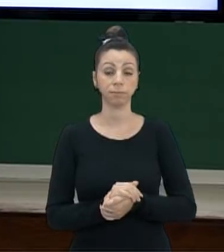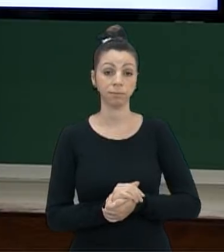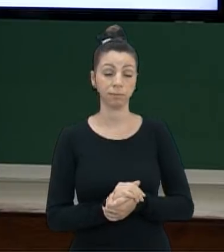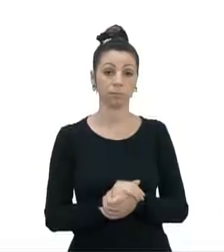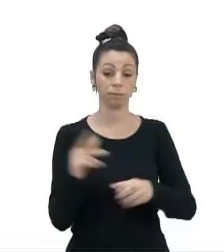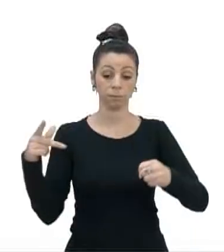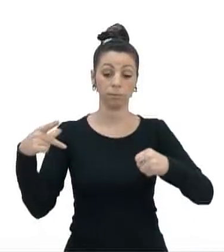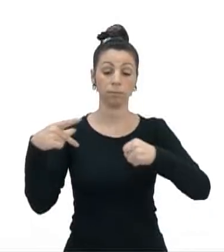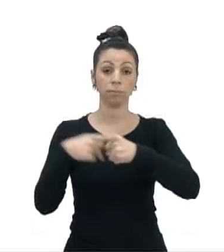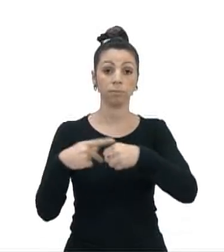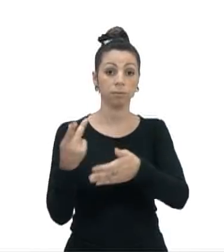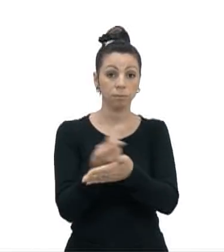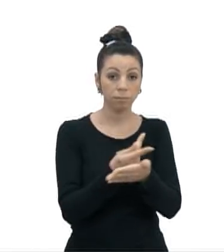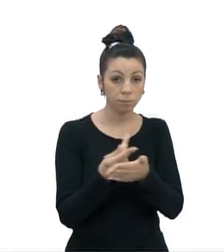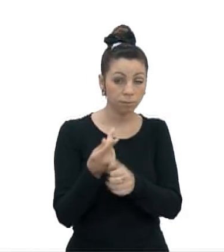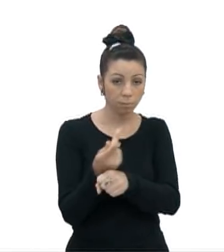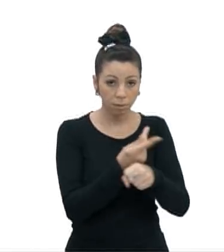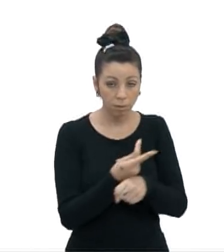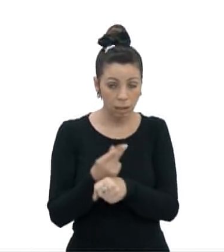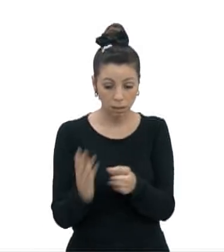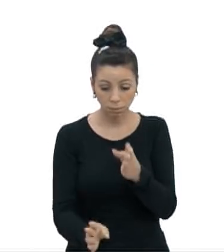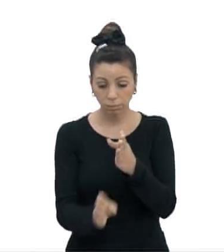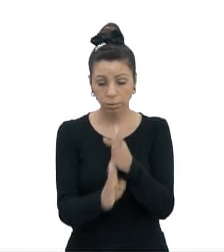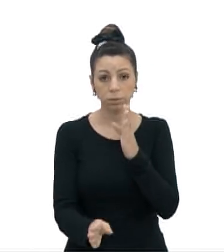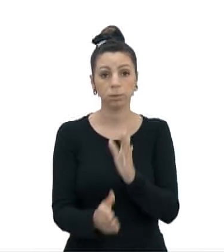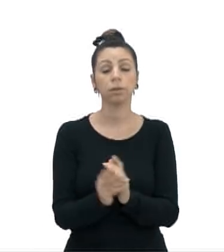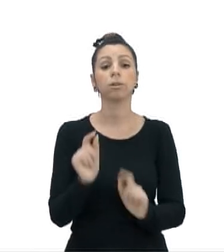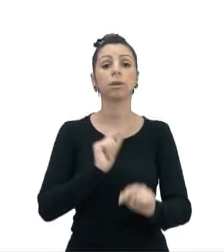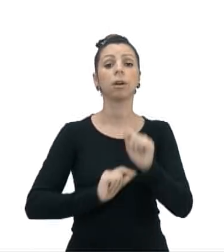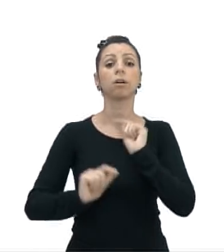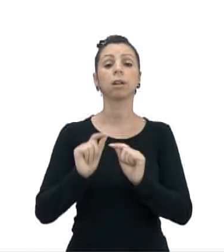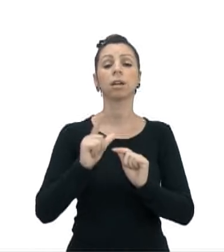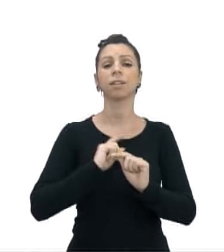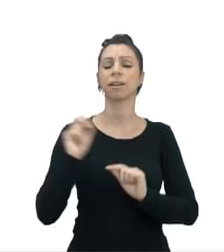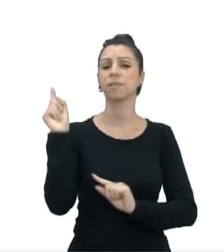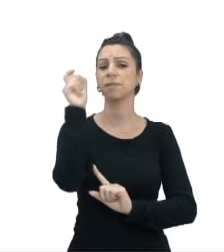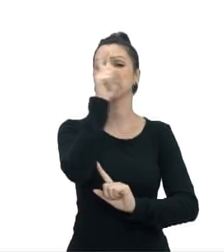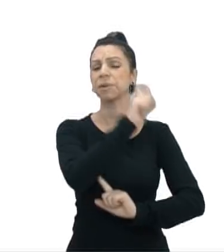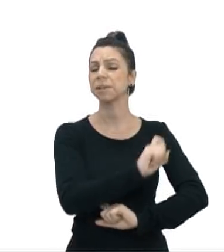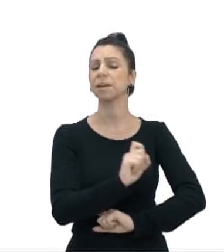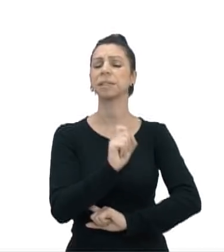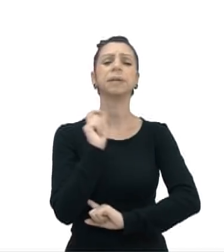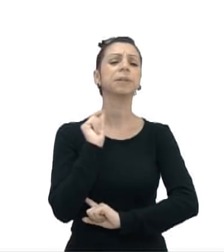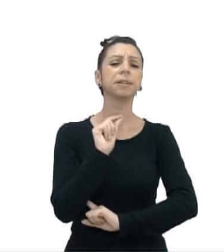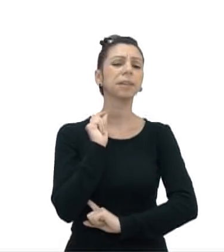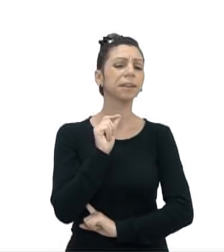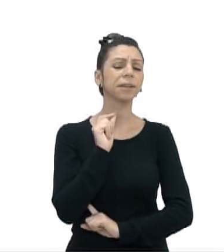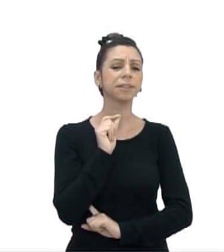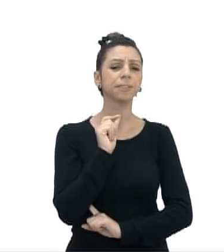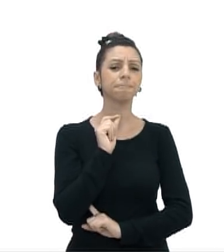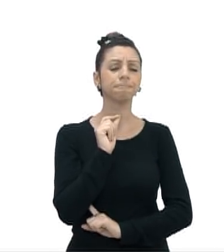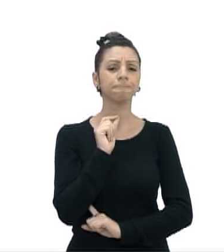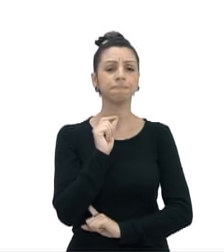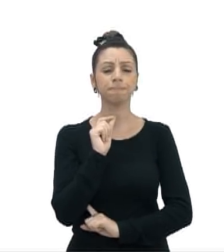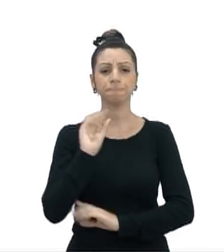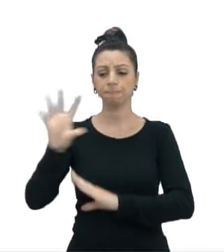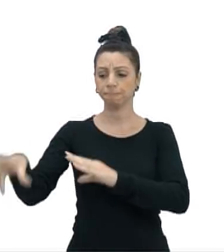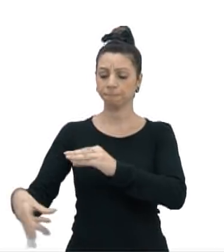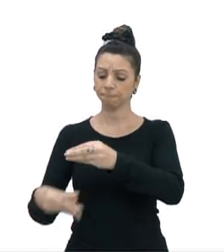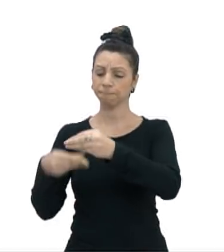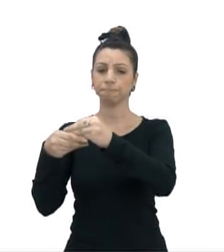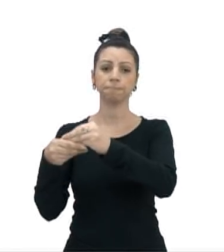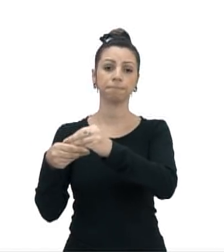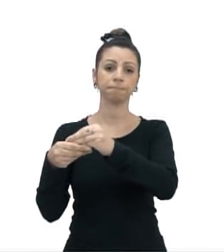os pronomes aqui, tá? E aí vocês vão ver que vocês vão ter mais dificuldade de identificar o oblíquo do que vocês tiveram